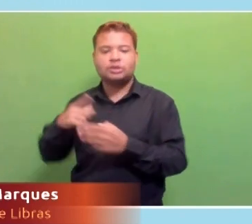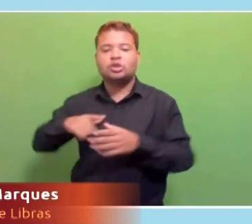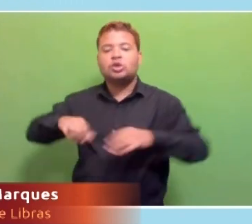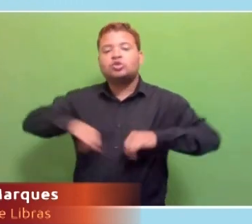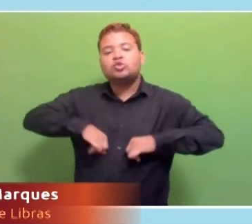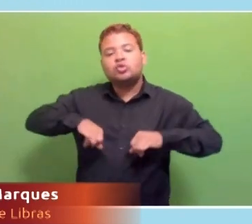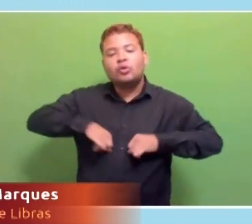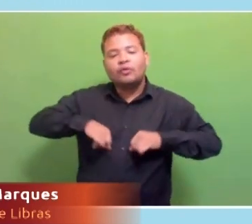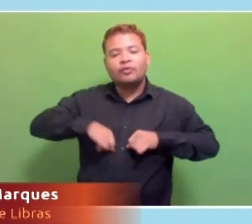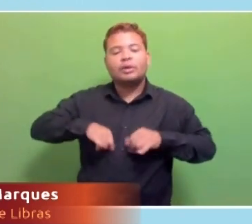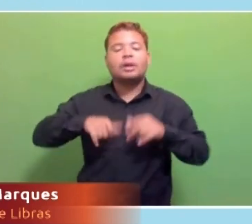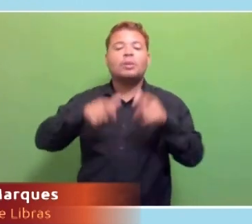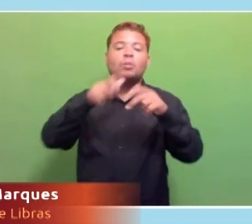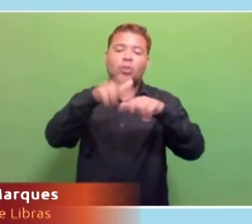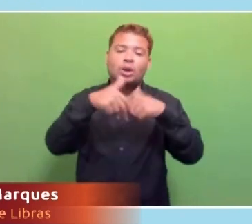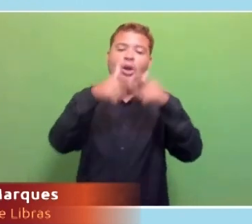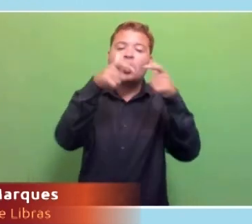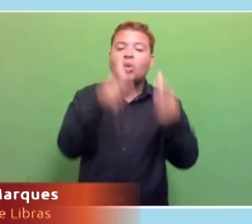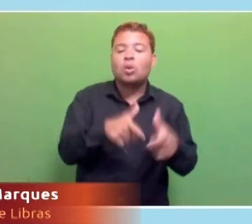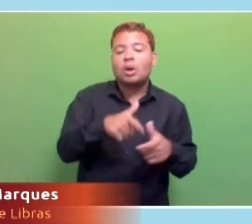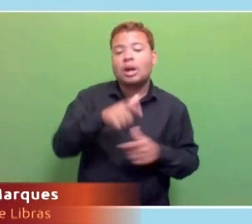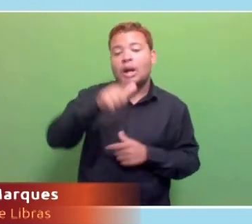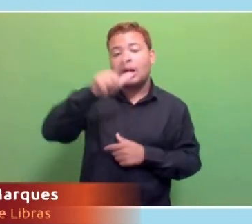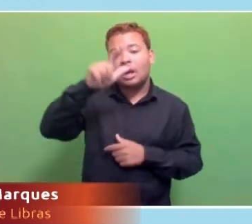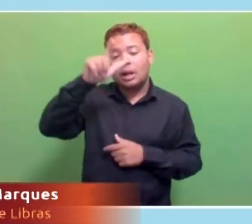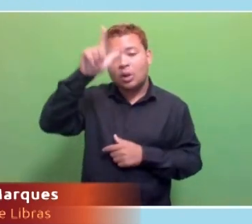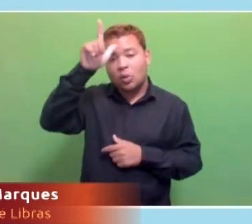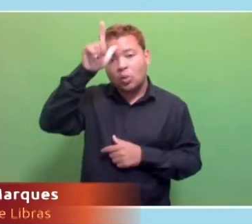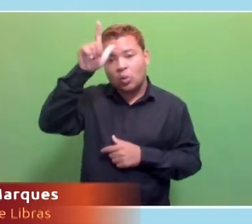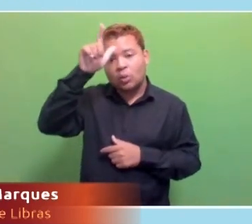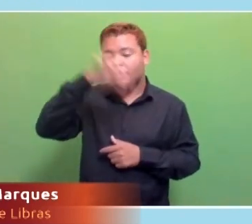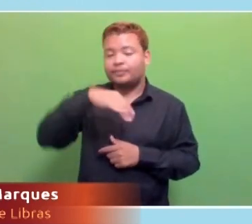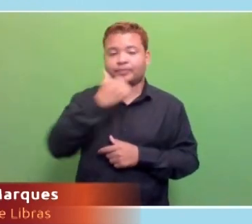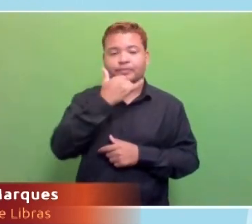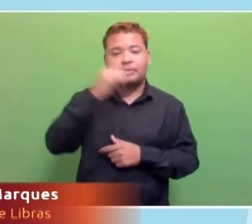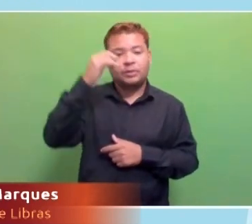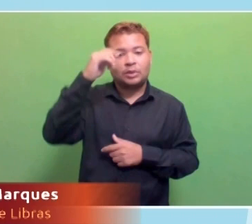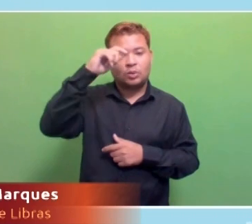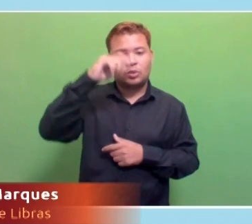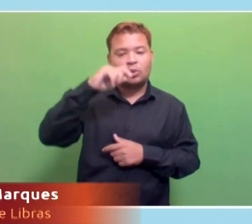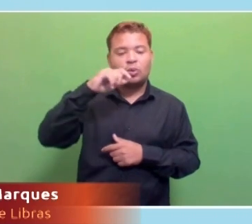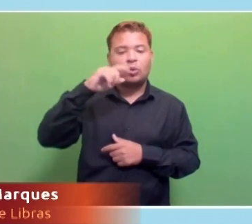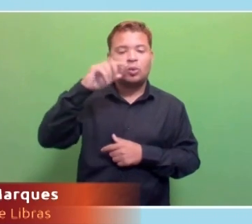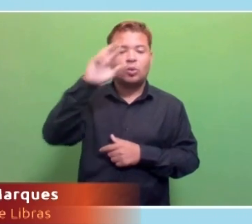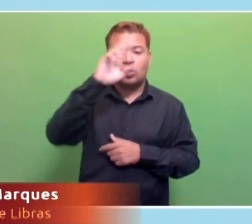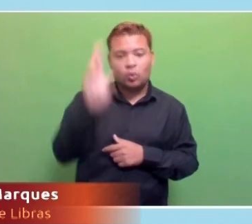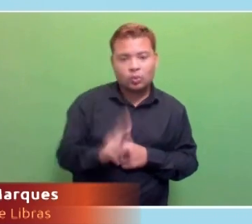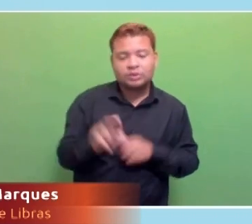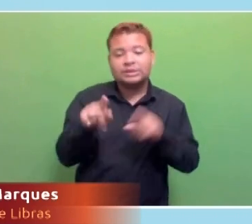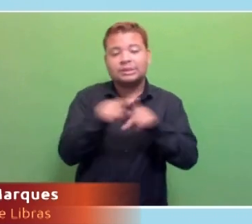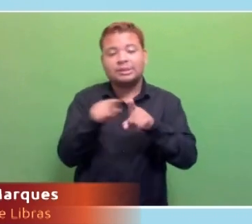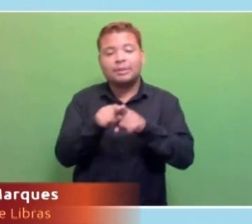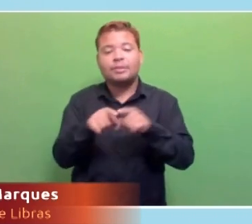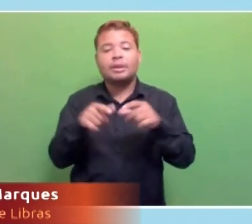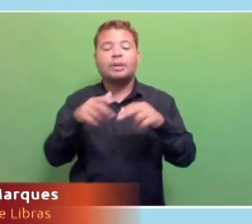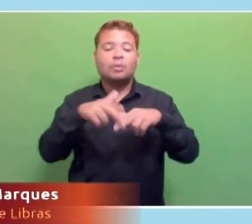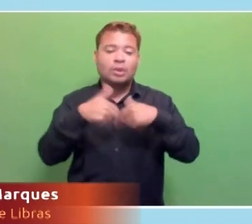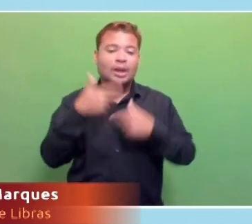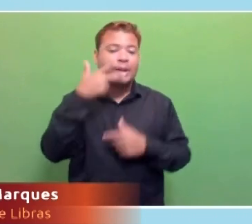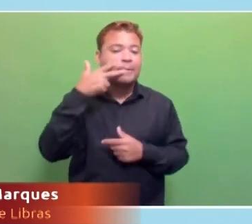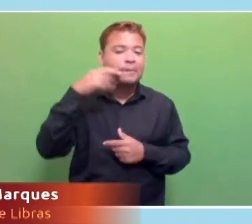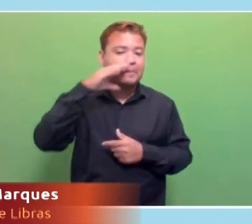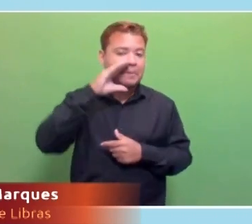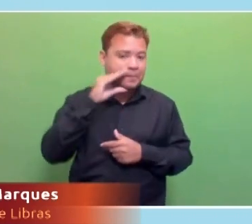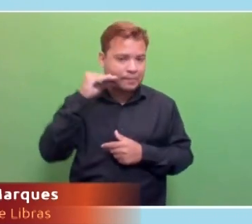alguns casos, Império Austro-Húngaro, e claramente esse movimento se fortaleceu também com as persecuções da década de 30 e 40 na